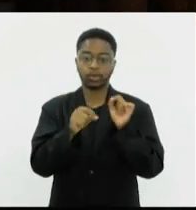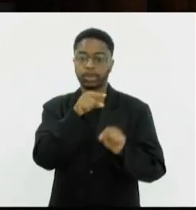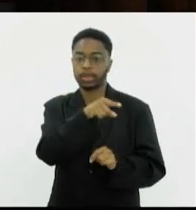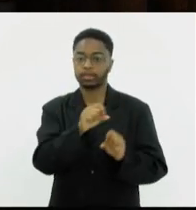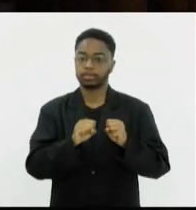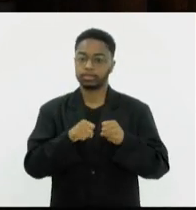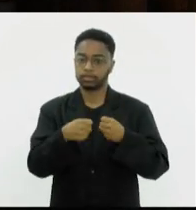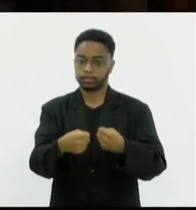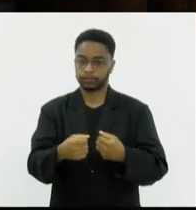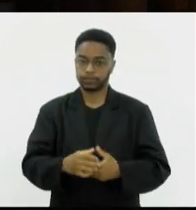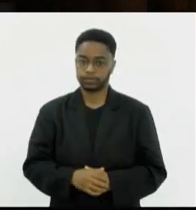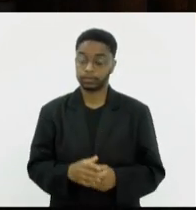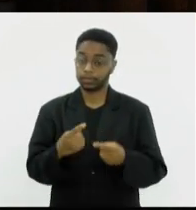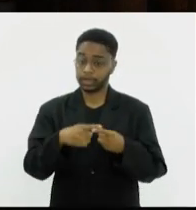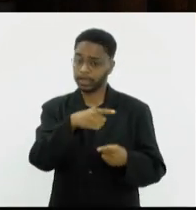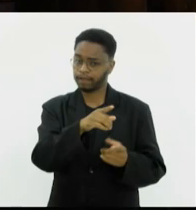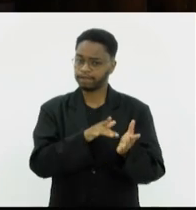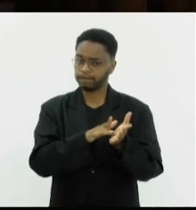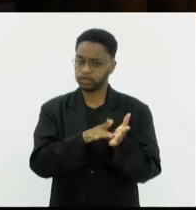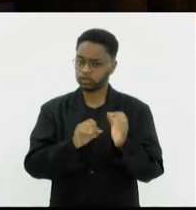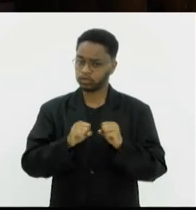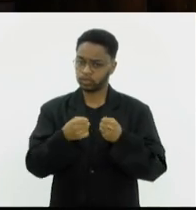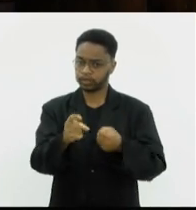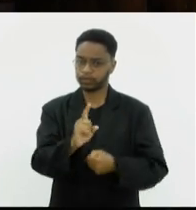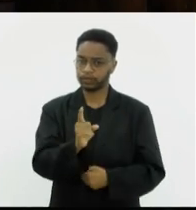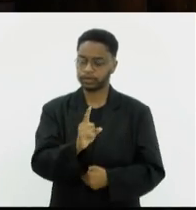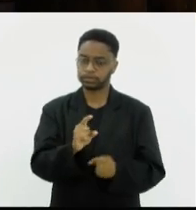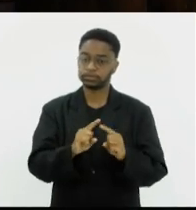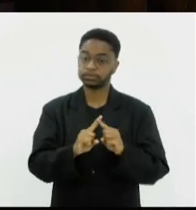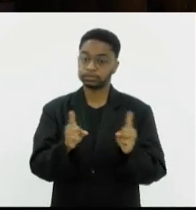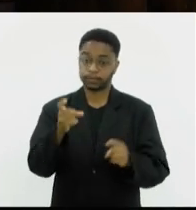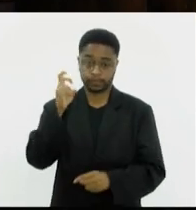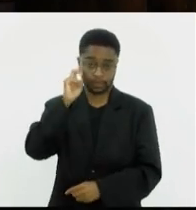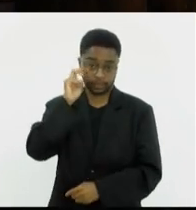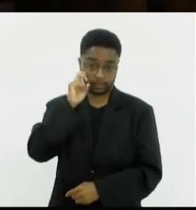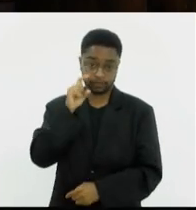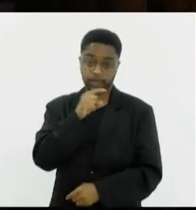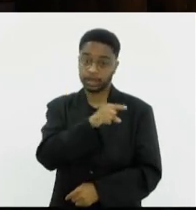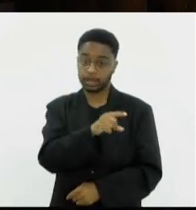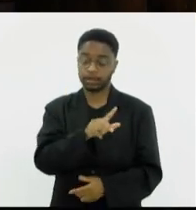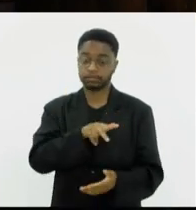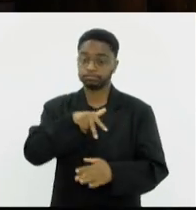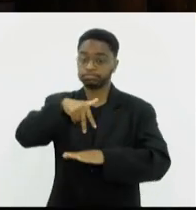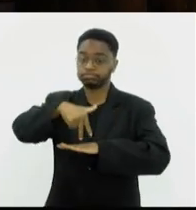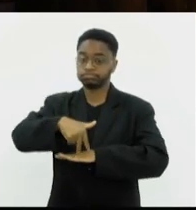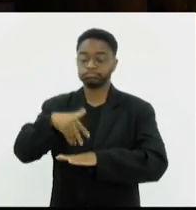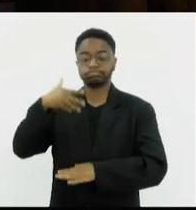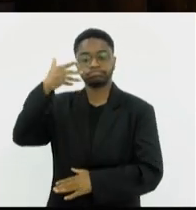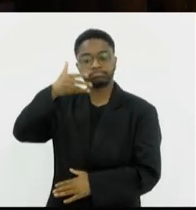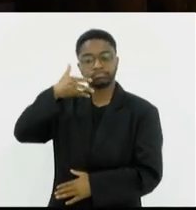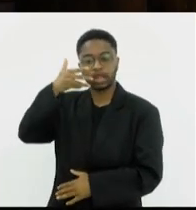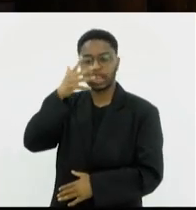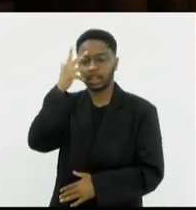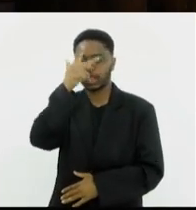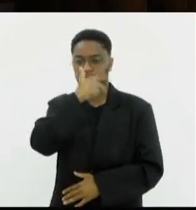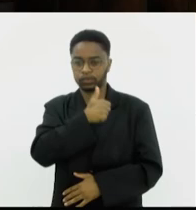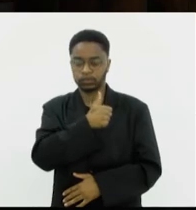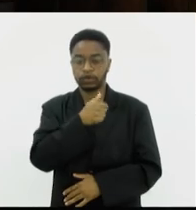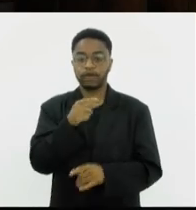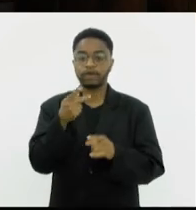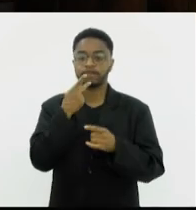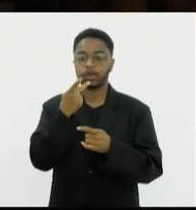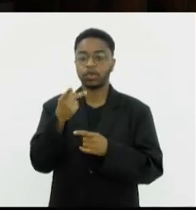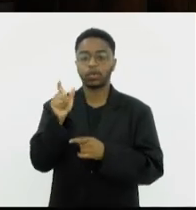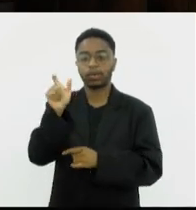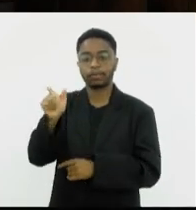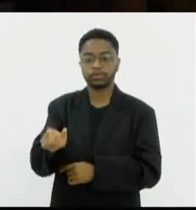defende. Ele finge que não defende, mas na quinta-feira ele veio aqui, fez um discurso lindo, disse que esse